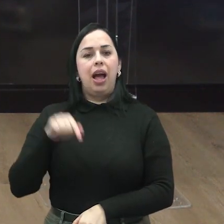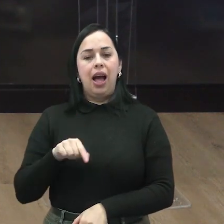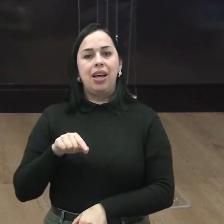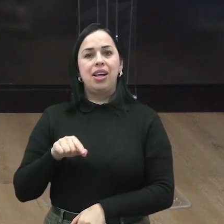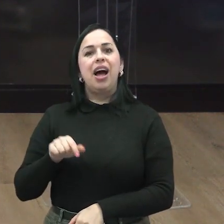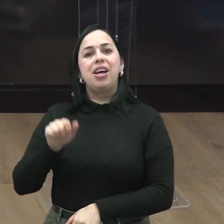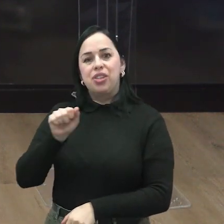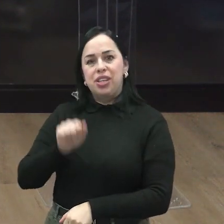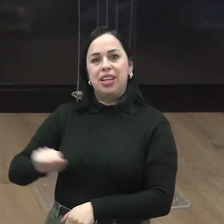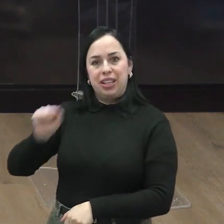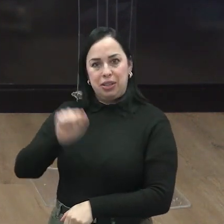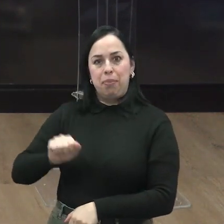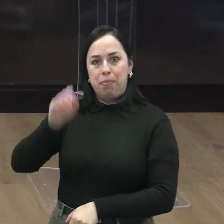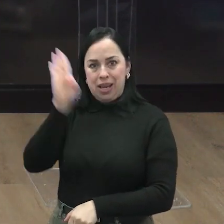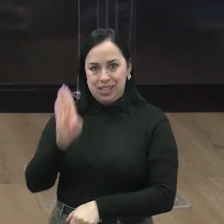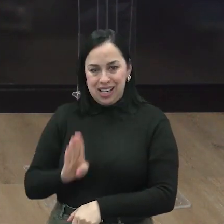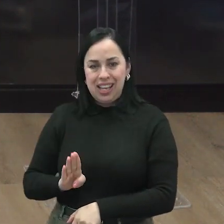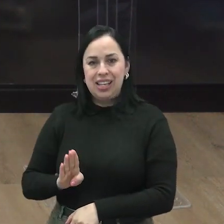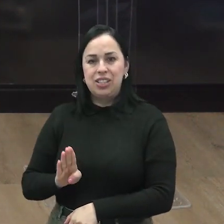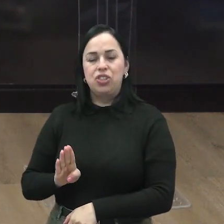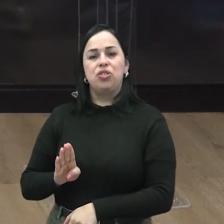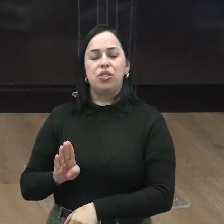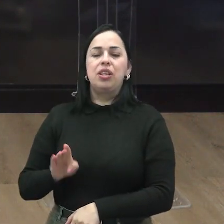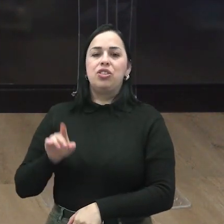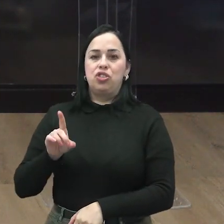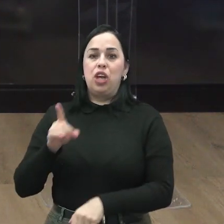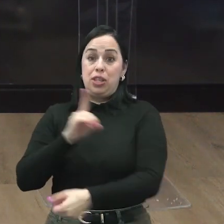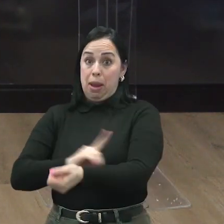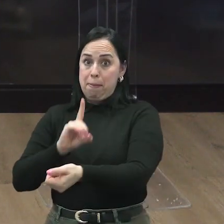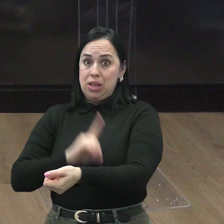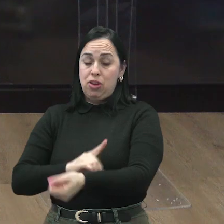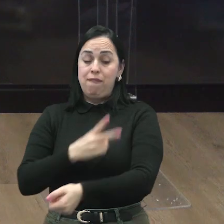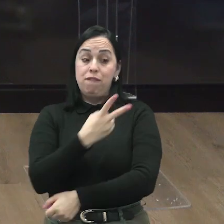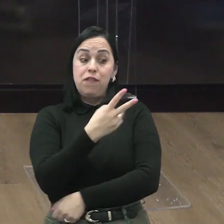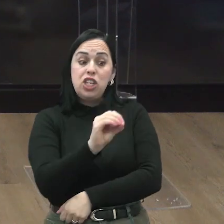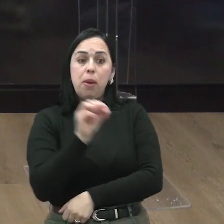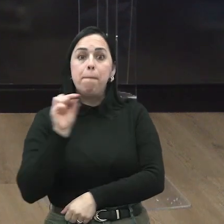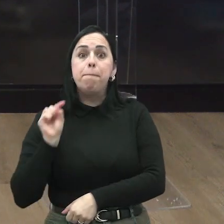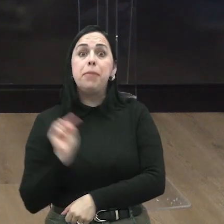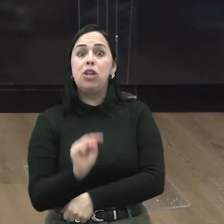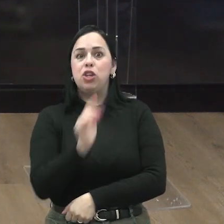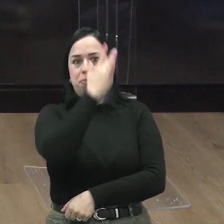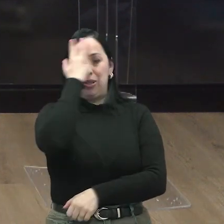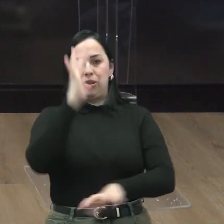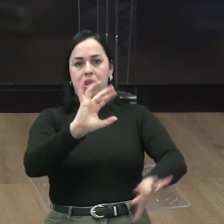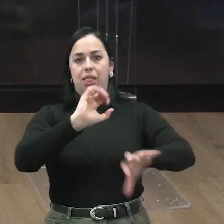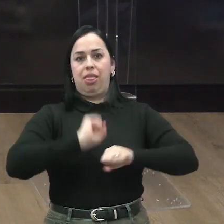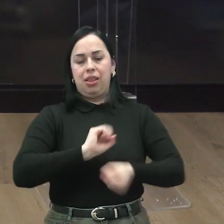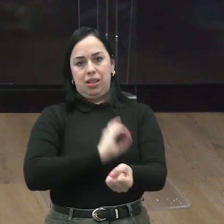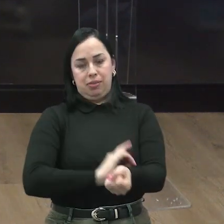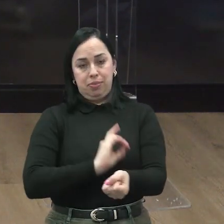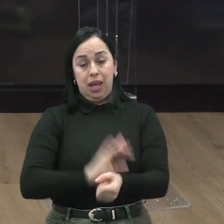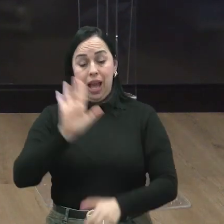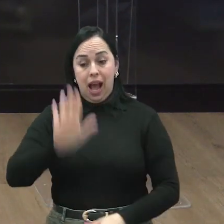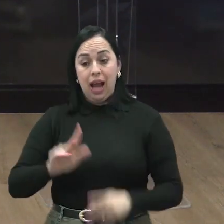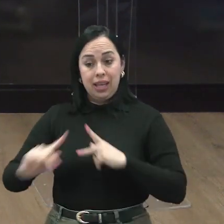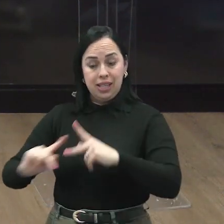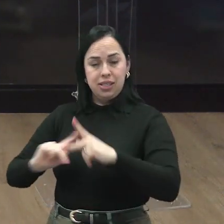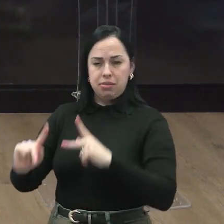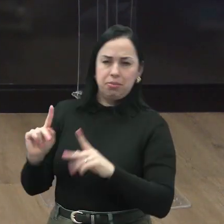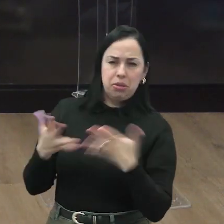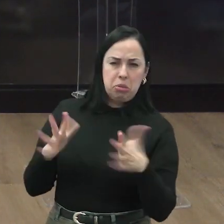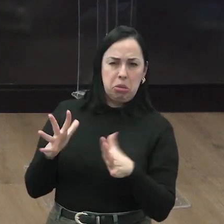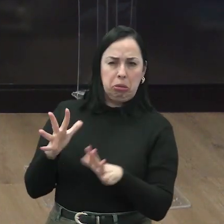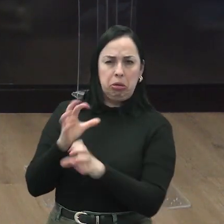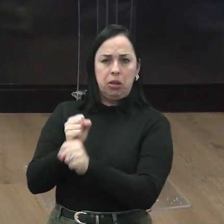Sociedade Brasileira de Diabetes, mais de 20 milhões de pessoas no país vivem com a doença. Em São José